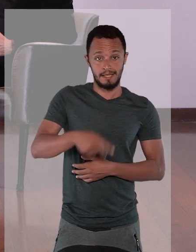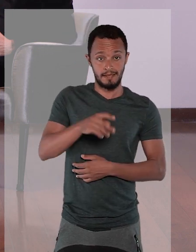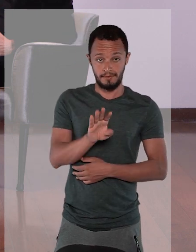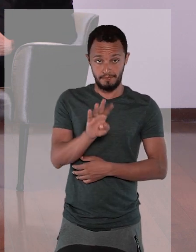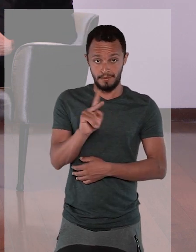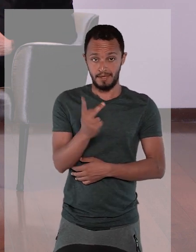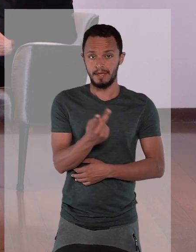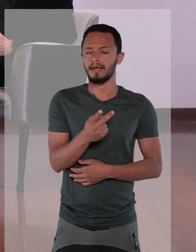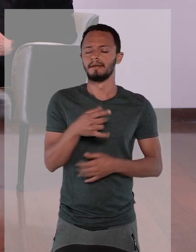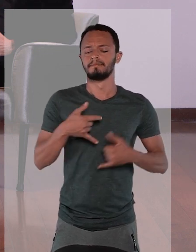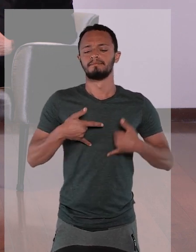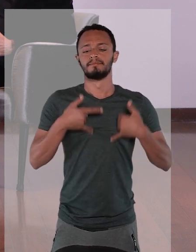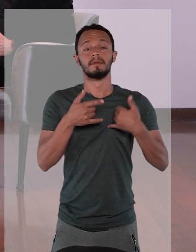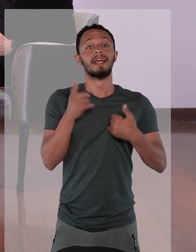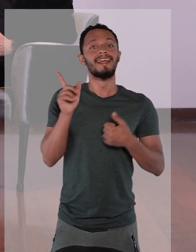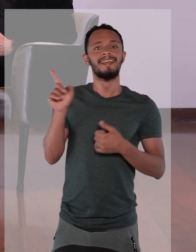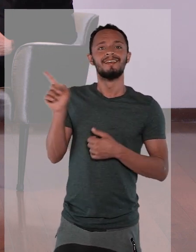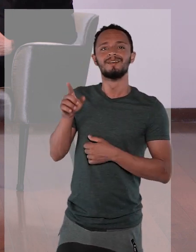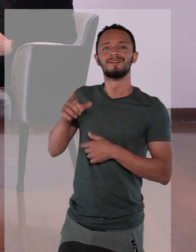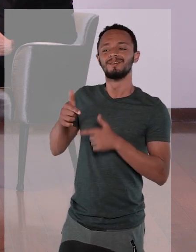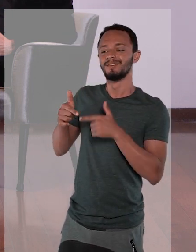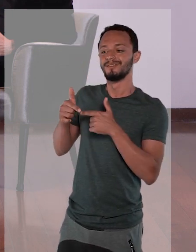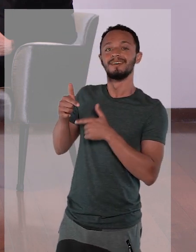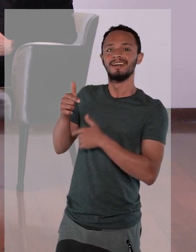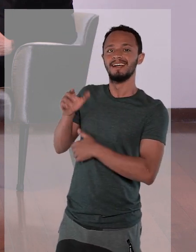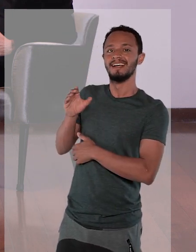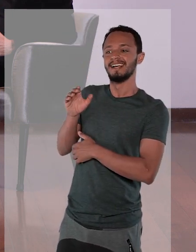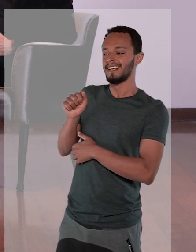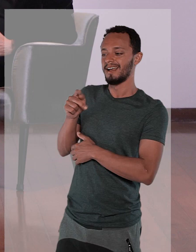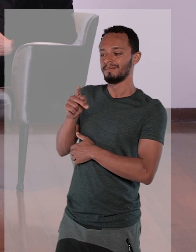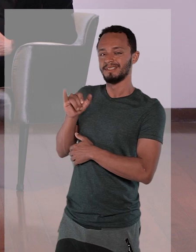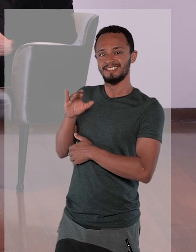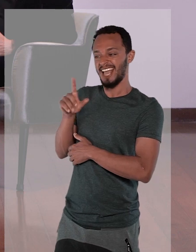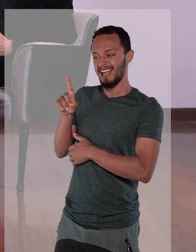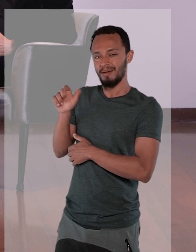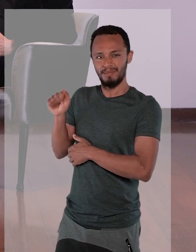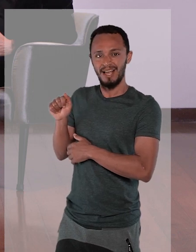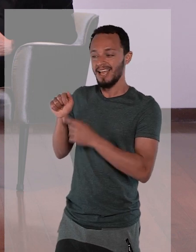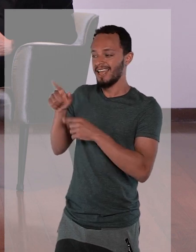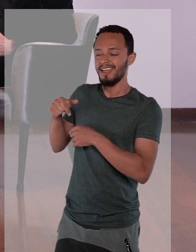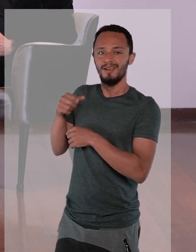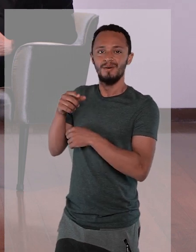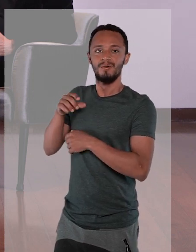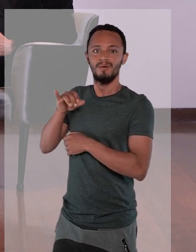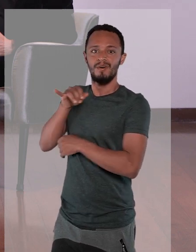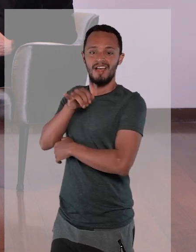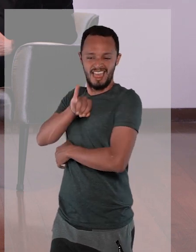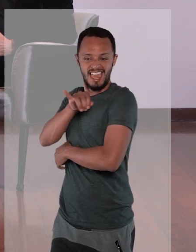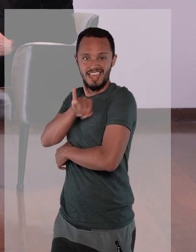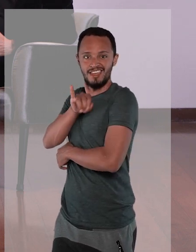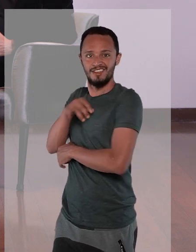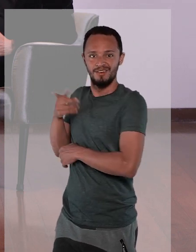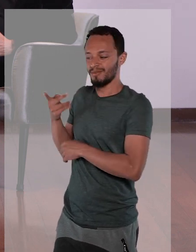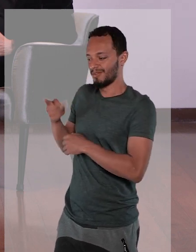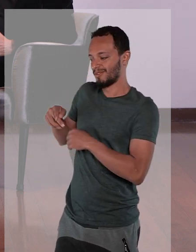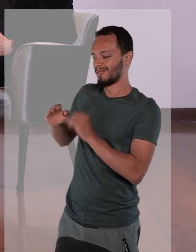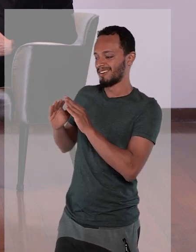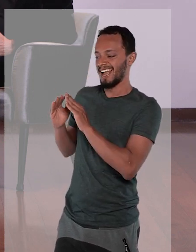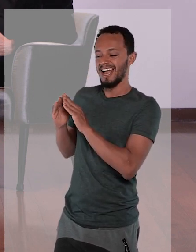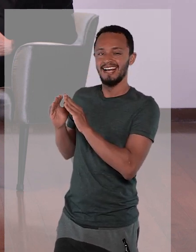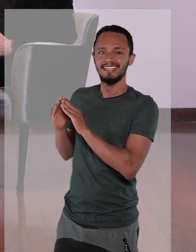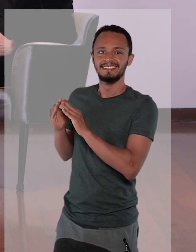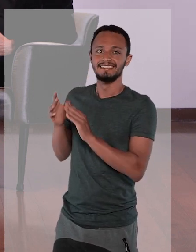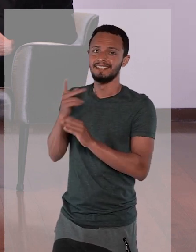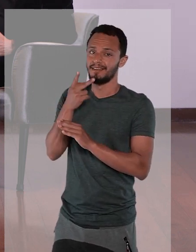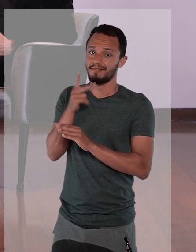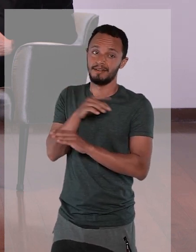né? Primeiro que eu sou capixaba, né? E capixaba é tudo colonizado por mineiro, né? Vocês sabem, né? Dizem que é o contrário, que vocês vão nas nossas